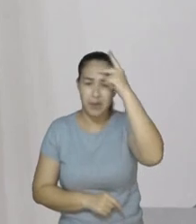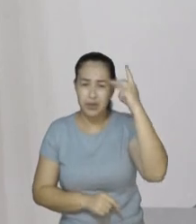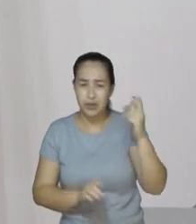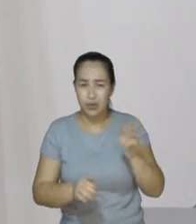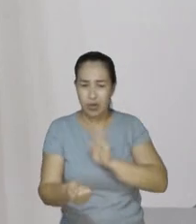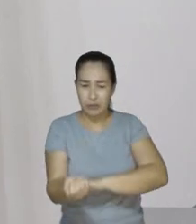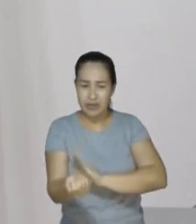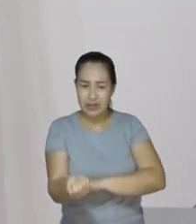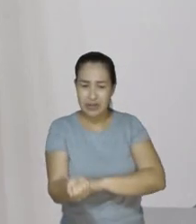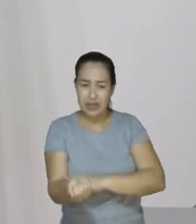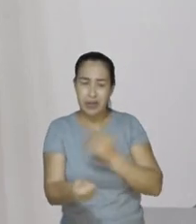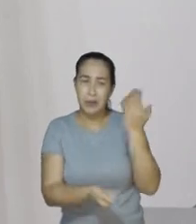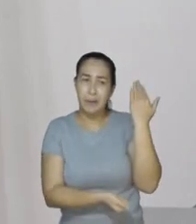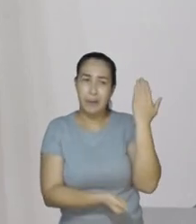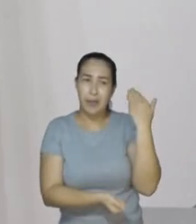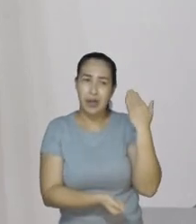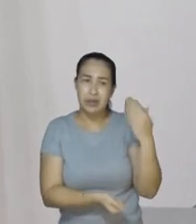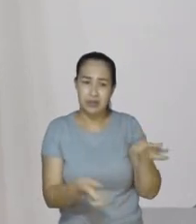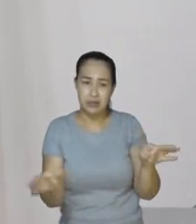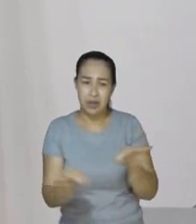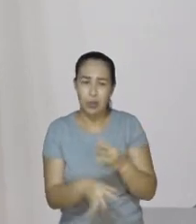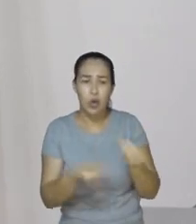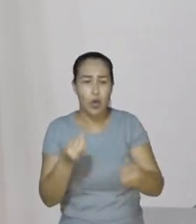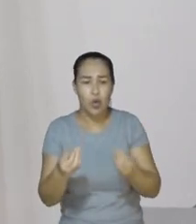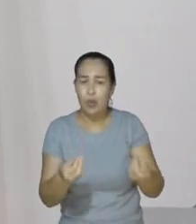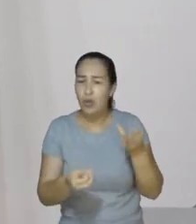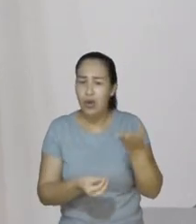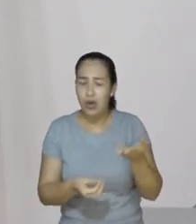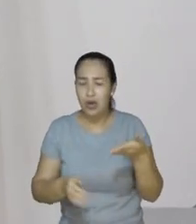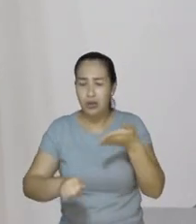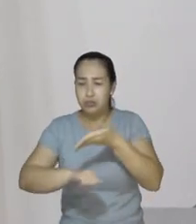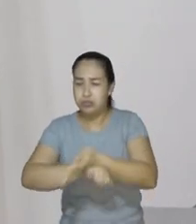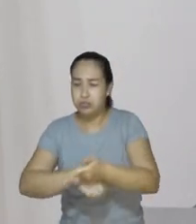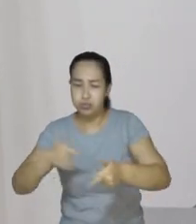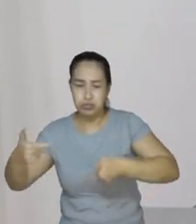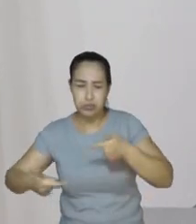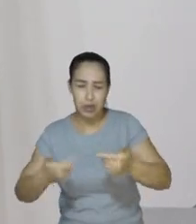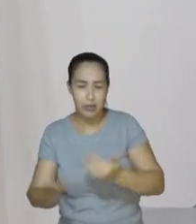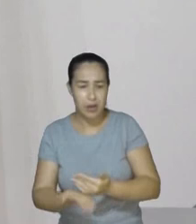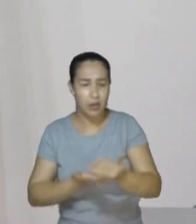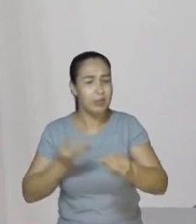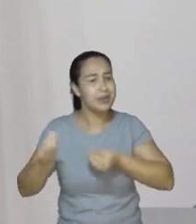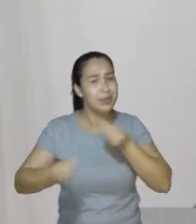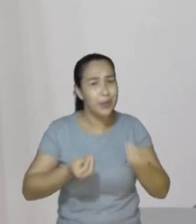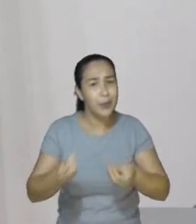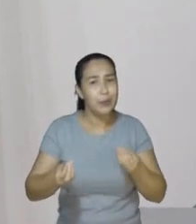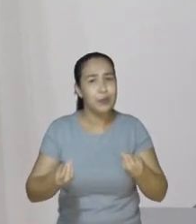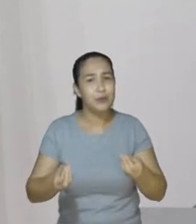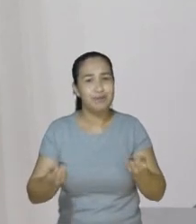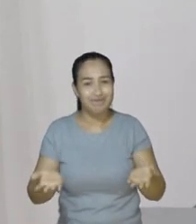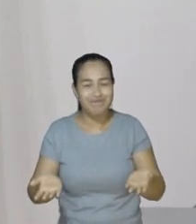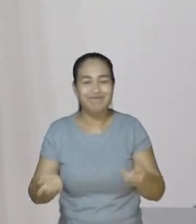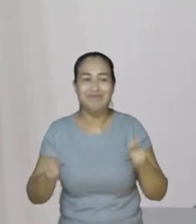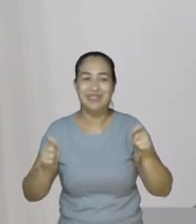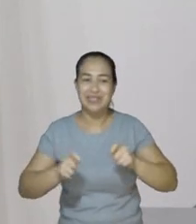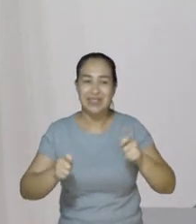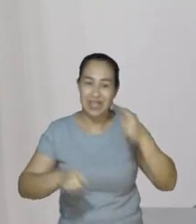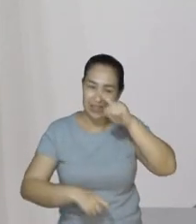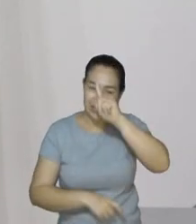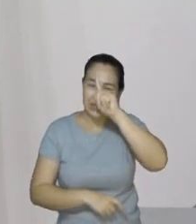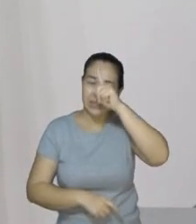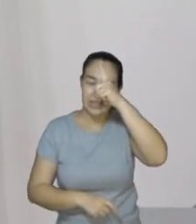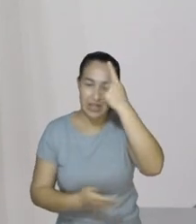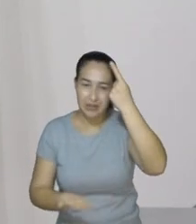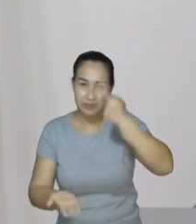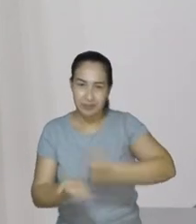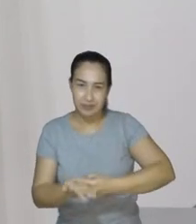reinserido no mercado de trabalho, até mesmo no seio da sua família, no seio da sociedade. E aí, então, nós temos uma parceria com o município, na Fundação